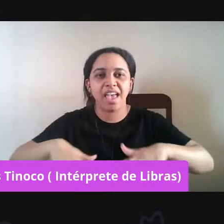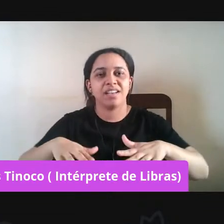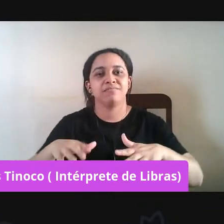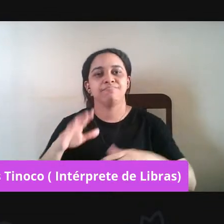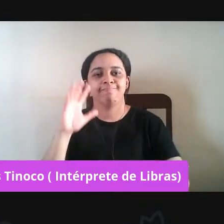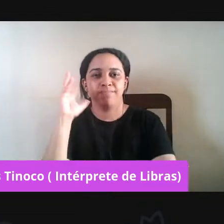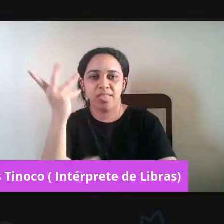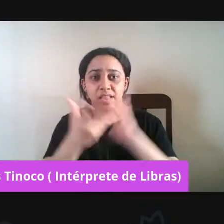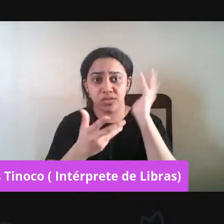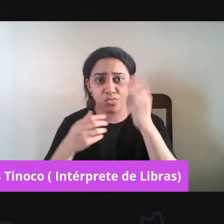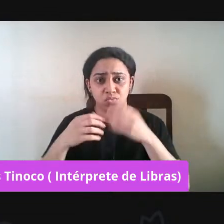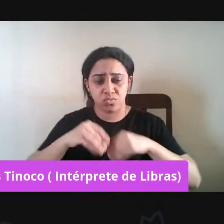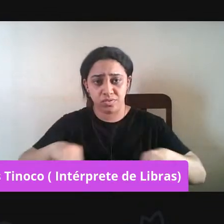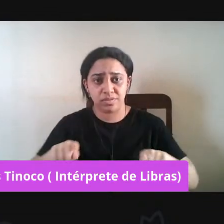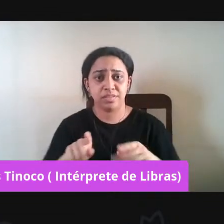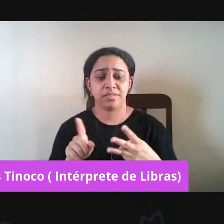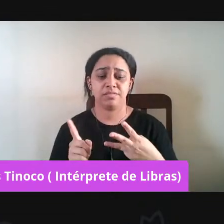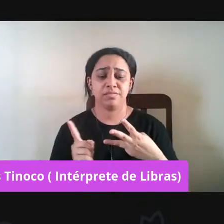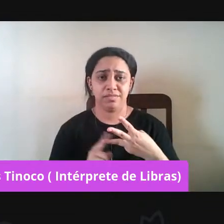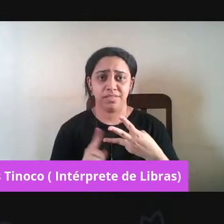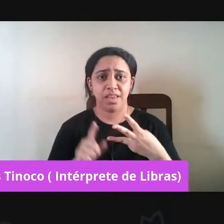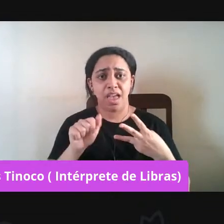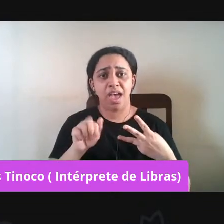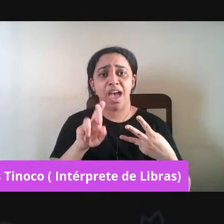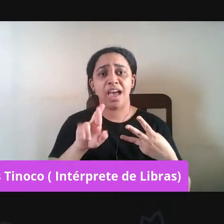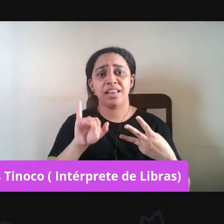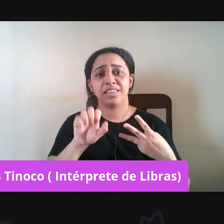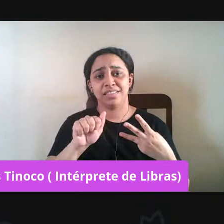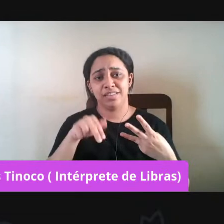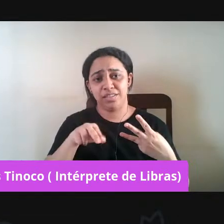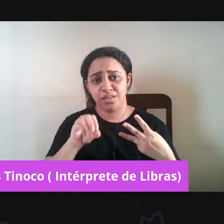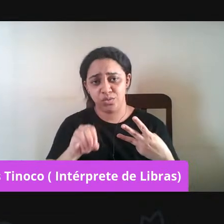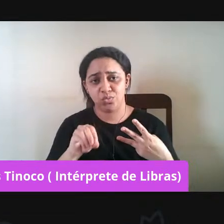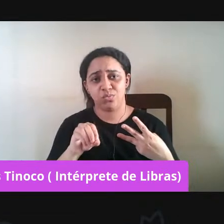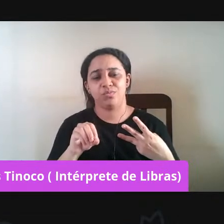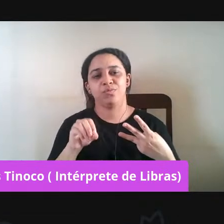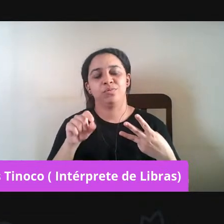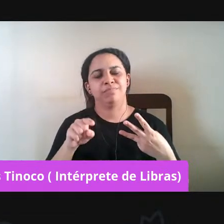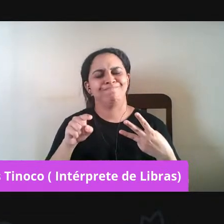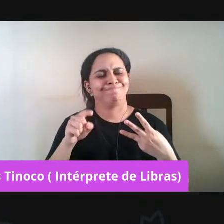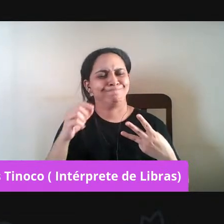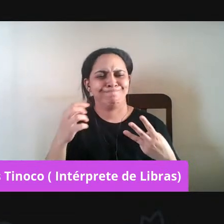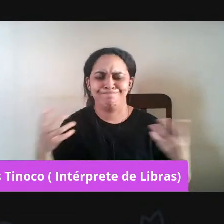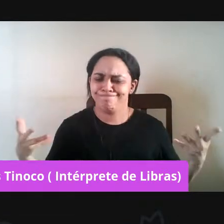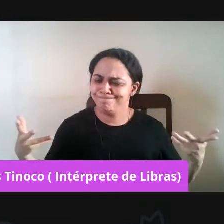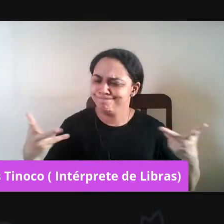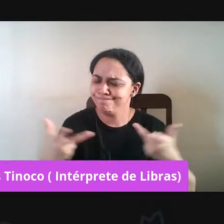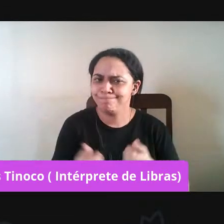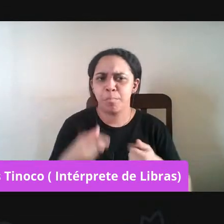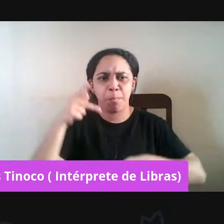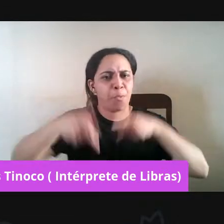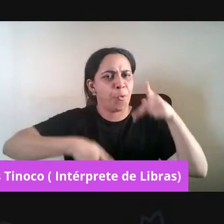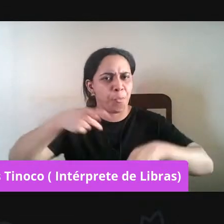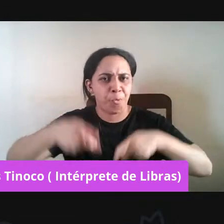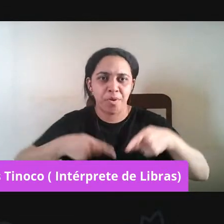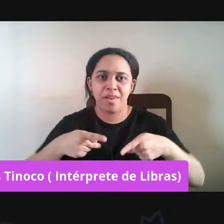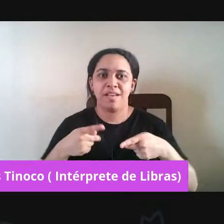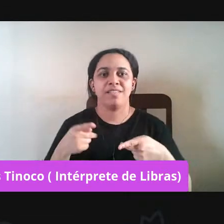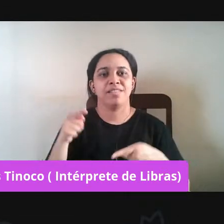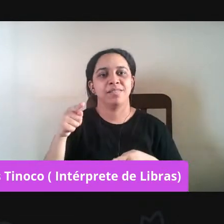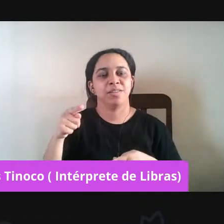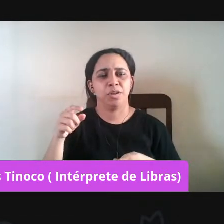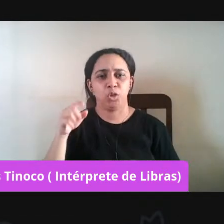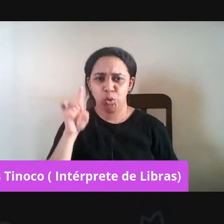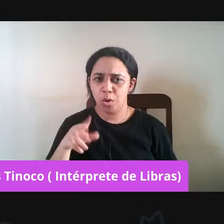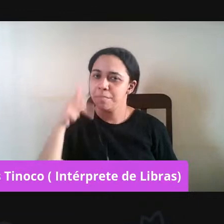homem. E Ariano Suassuna, por sua riqueza vocabular, regional, popular, não só da Paraíba, mas de todo o Nordeste.